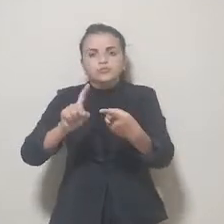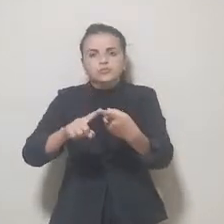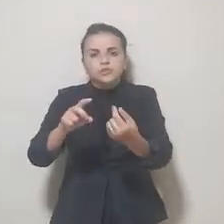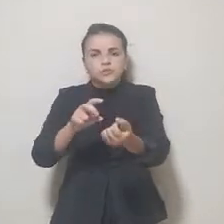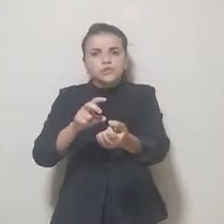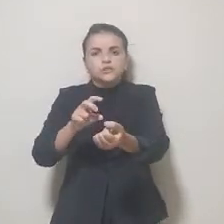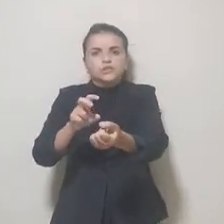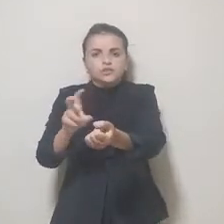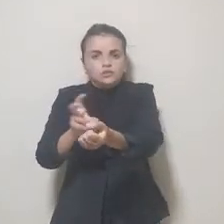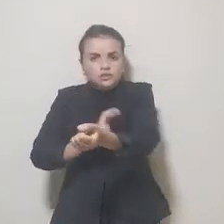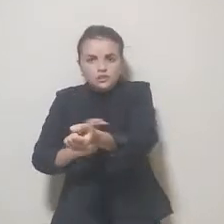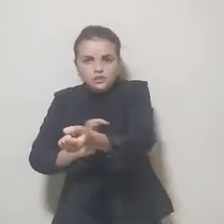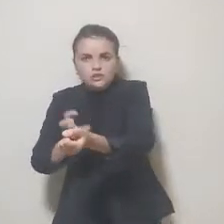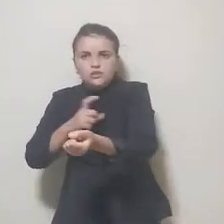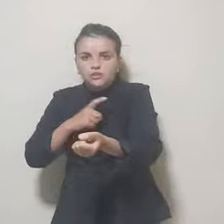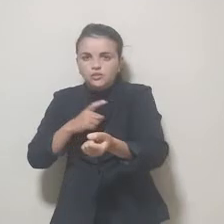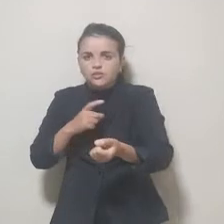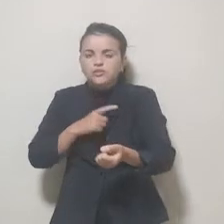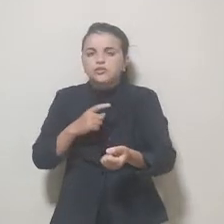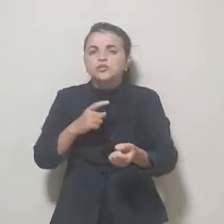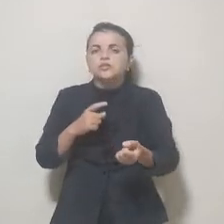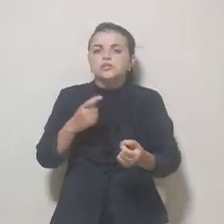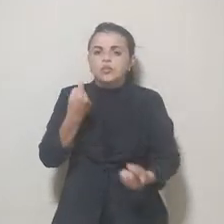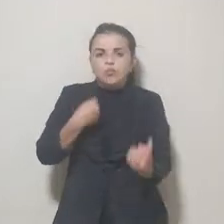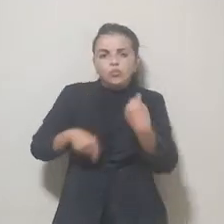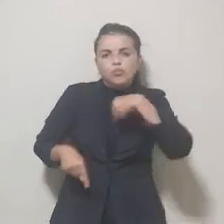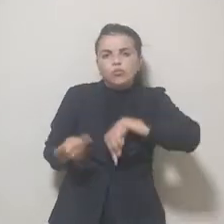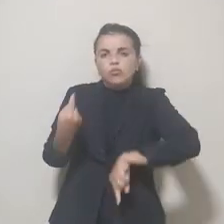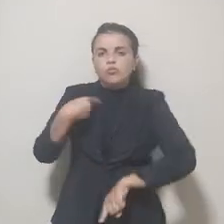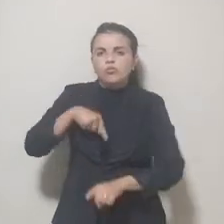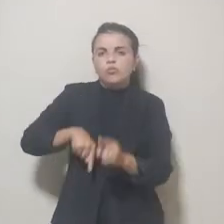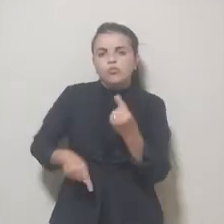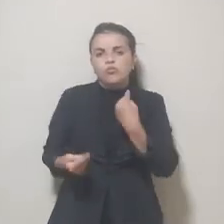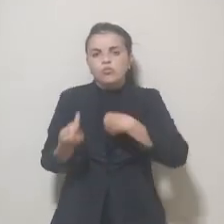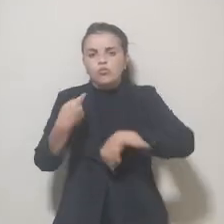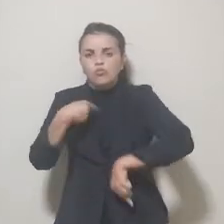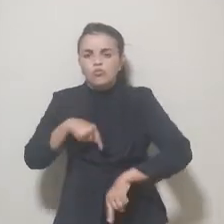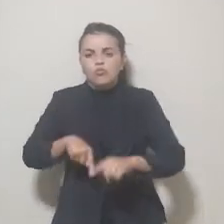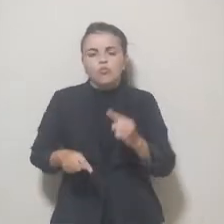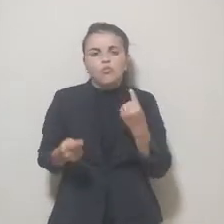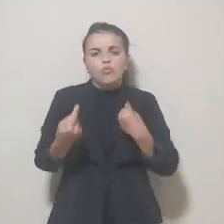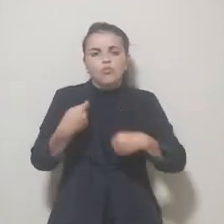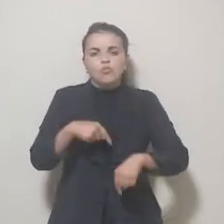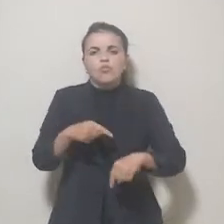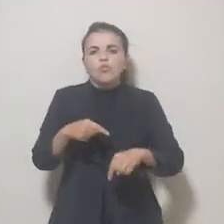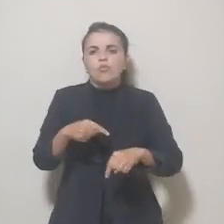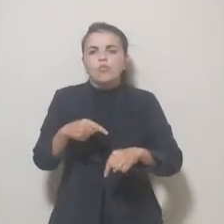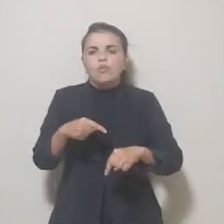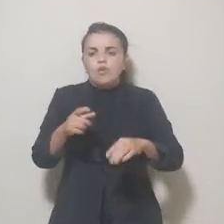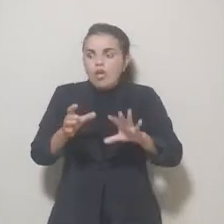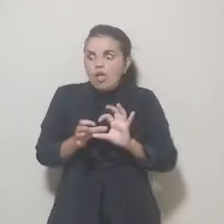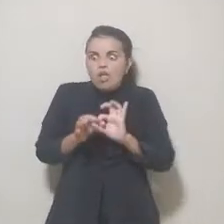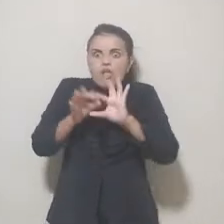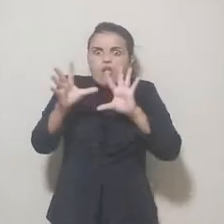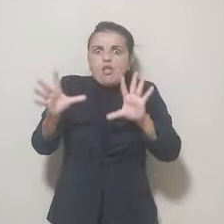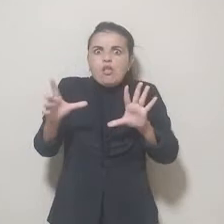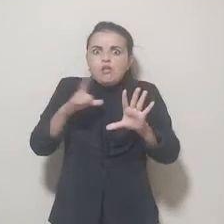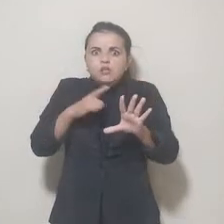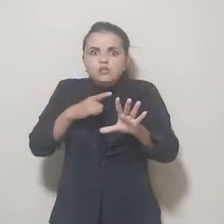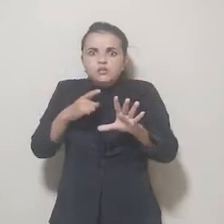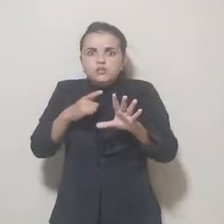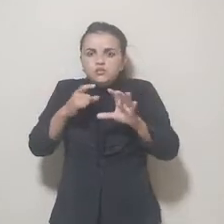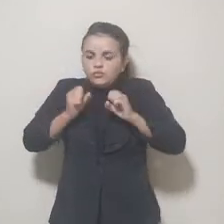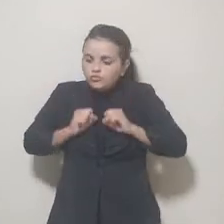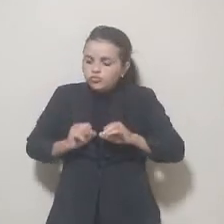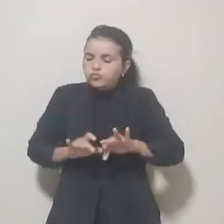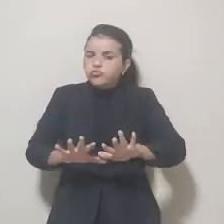consiga ter uma maior resistência. Então, ela é uma glândula que é aquela glândula de medo. Quando você sente um medo, a gente está liberando a adrenalina no nosso corpo para